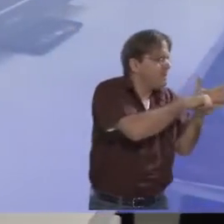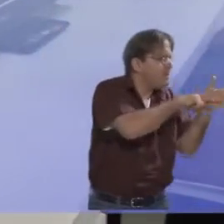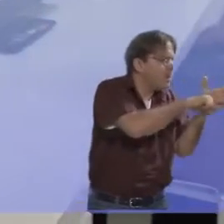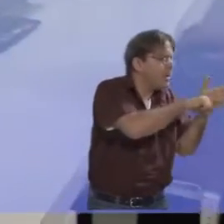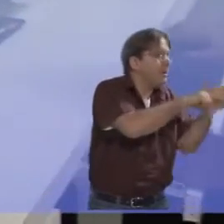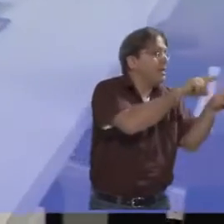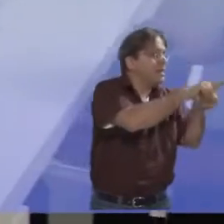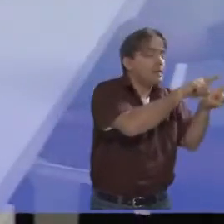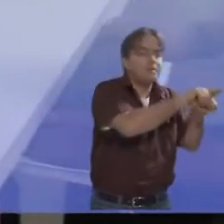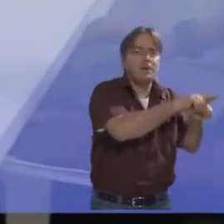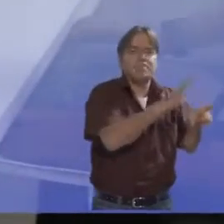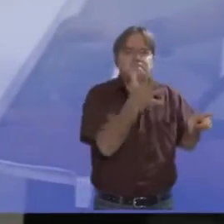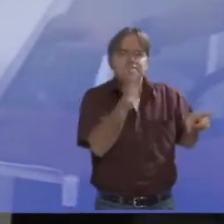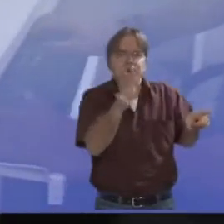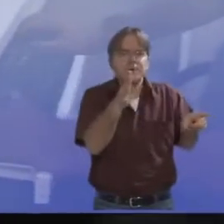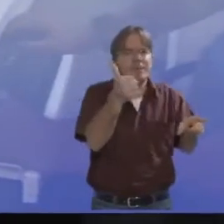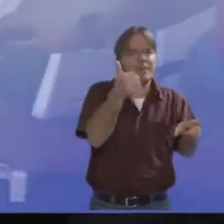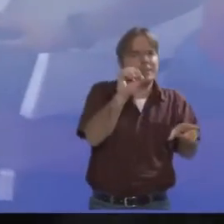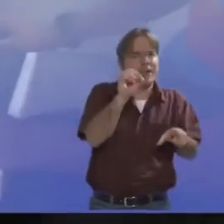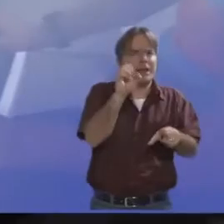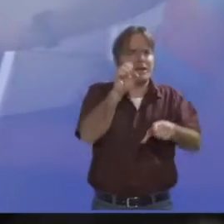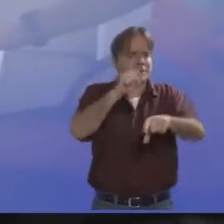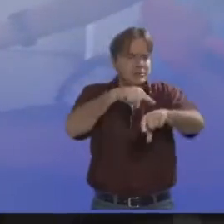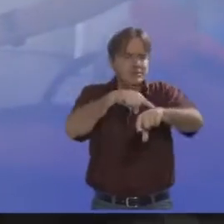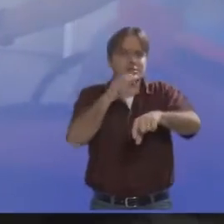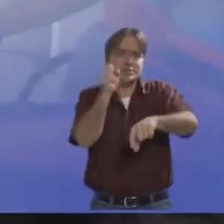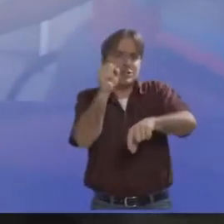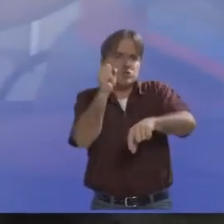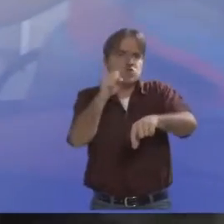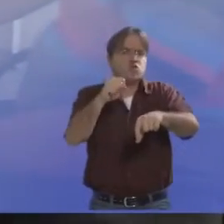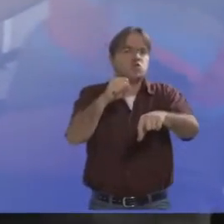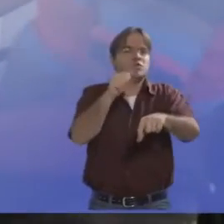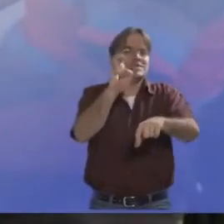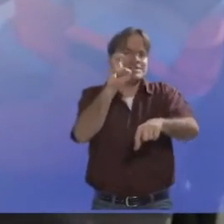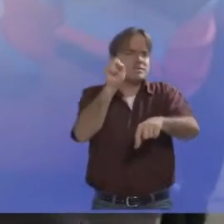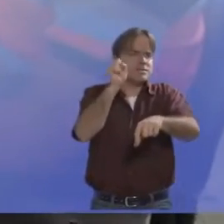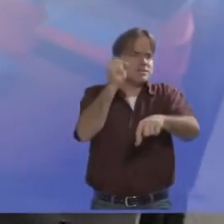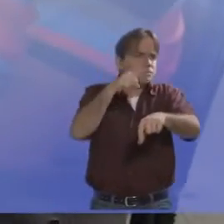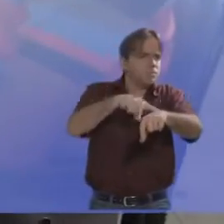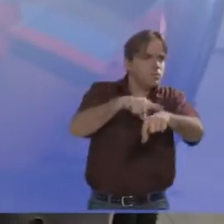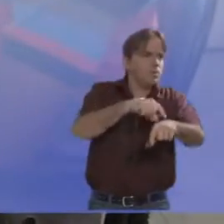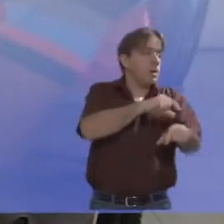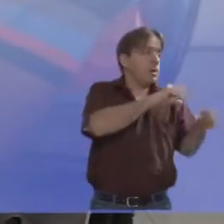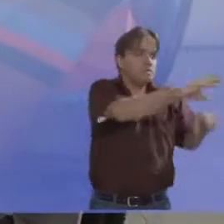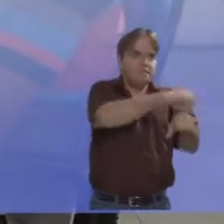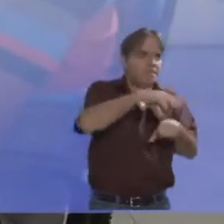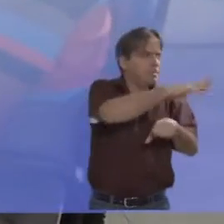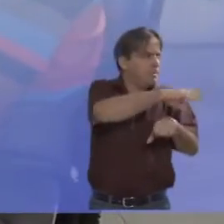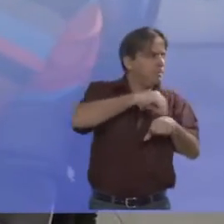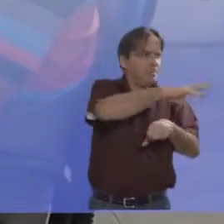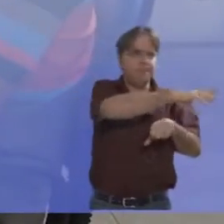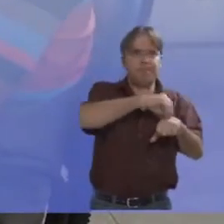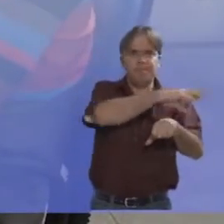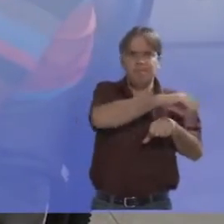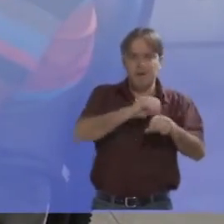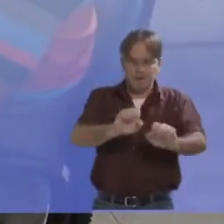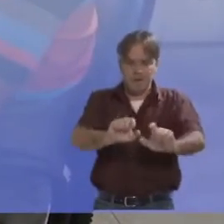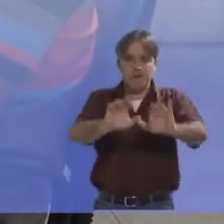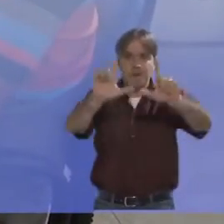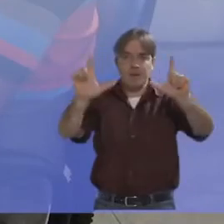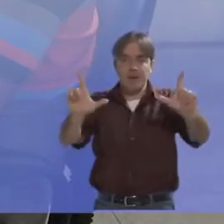para aqui para laboratório, cada 5, 10 segundos, e as análises dos dados que são